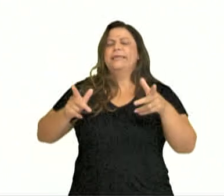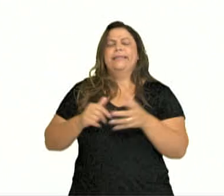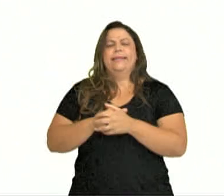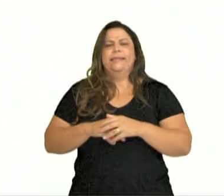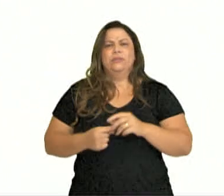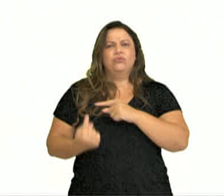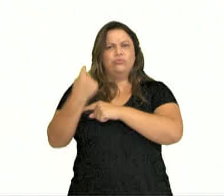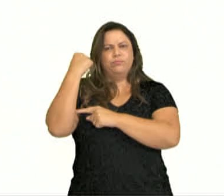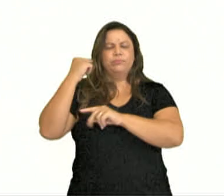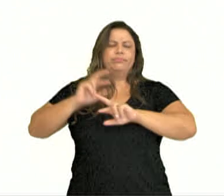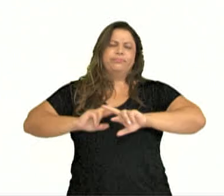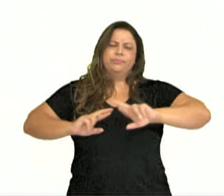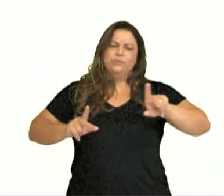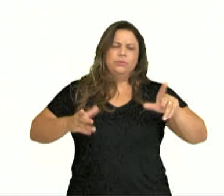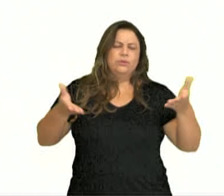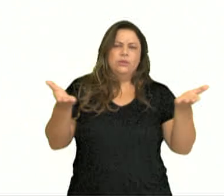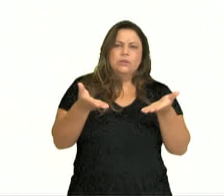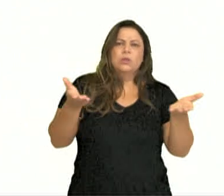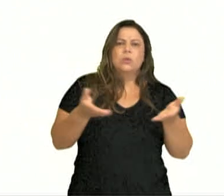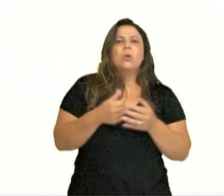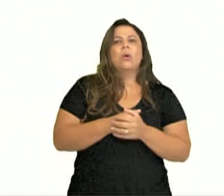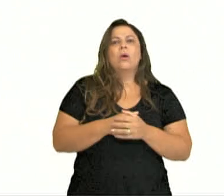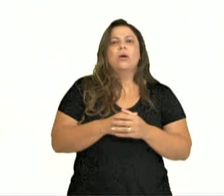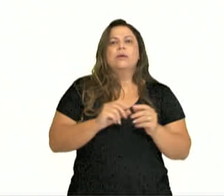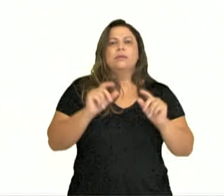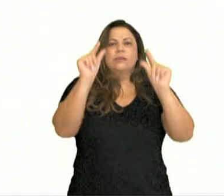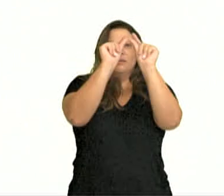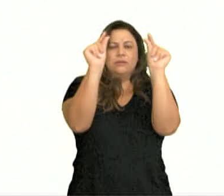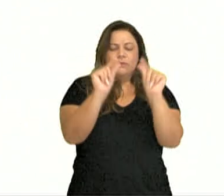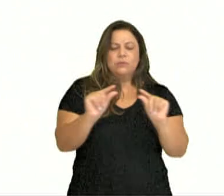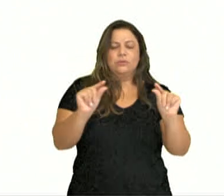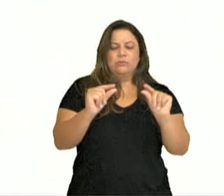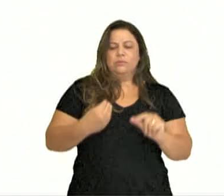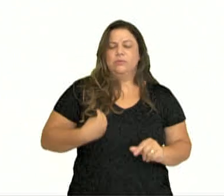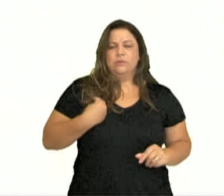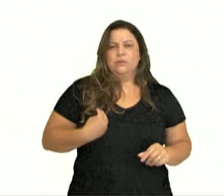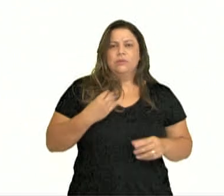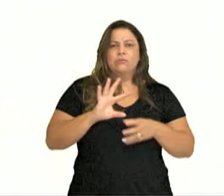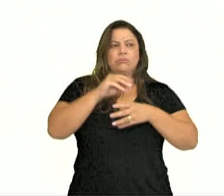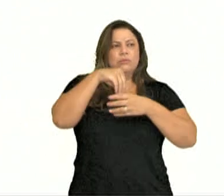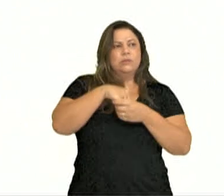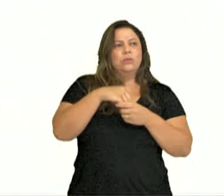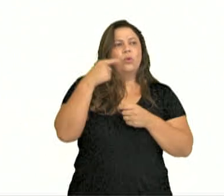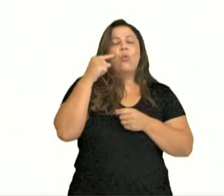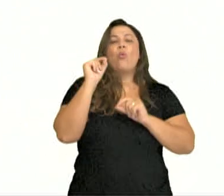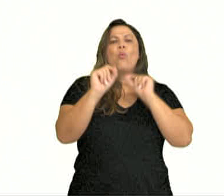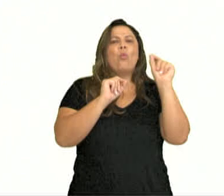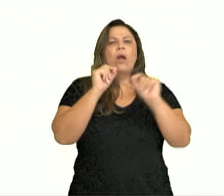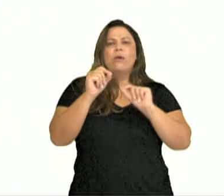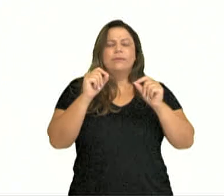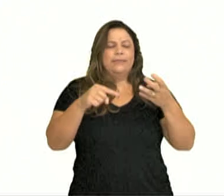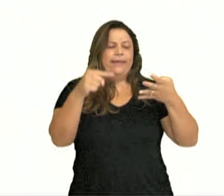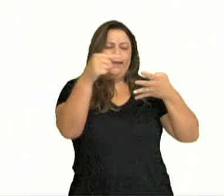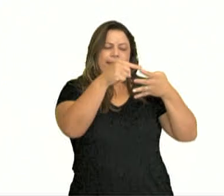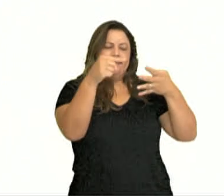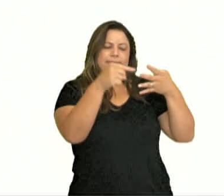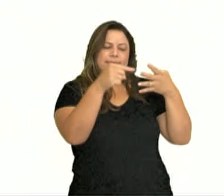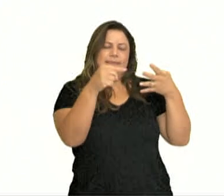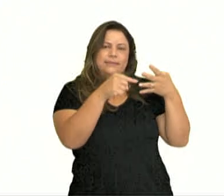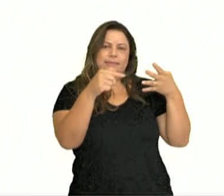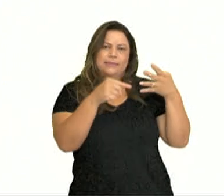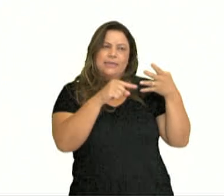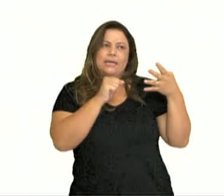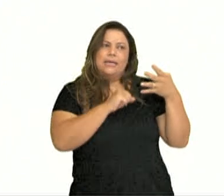Os organismos presentes neste reino são eucariontes, uni- ou pluricelulares e podem